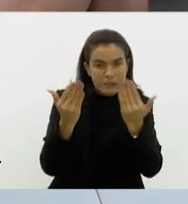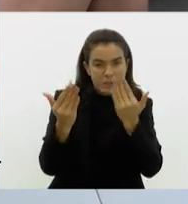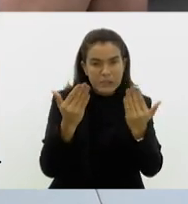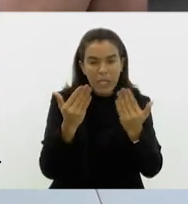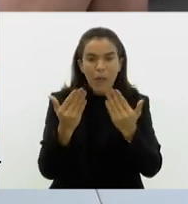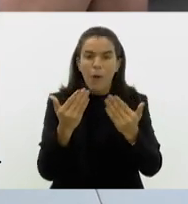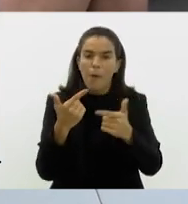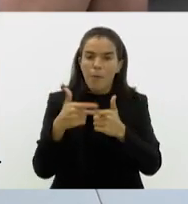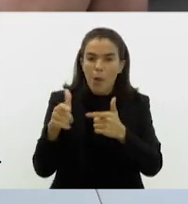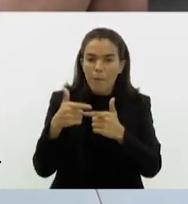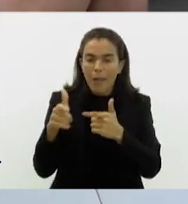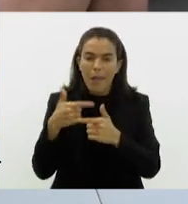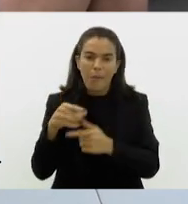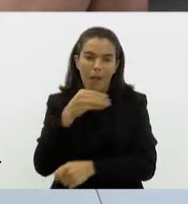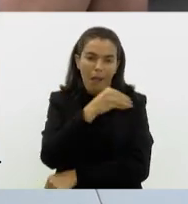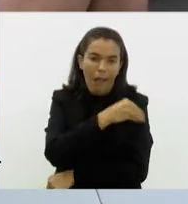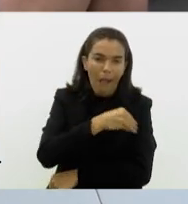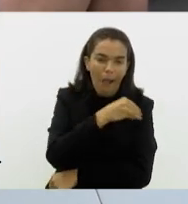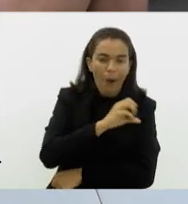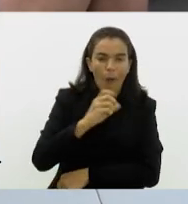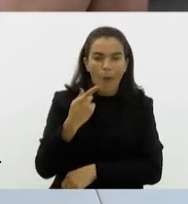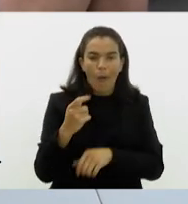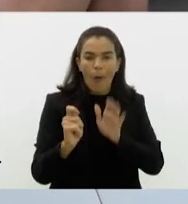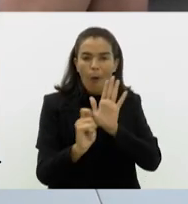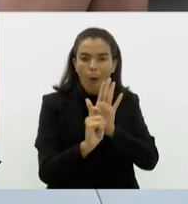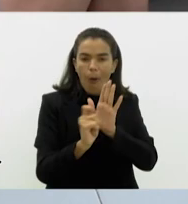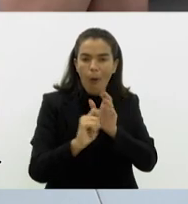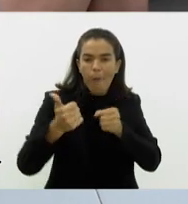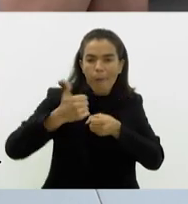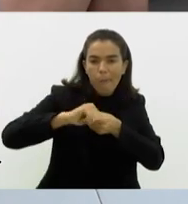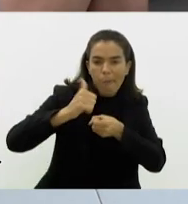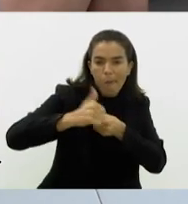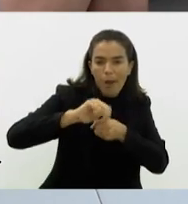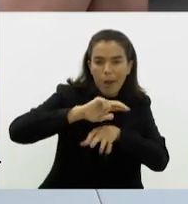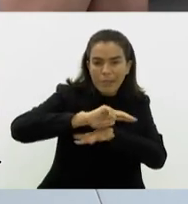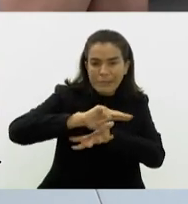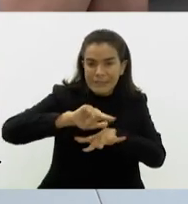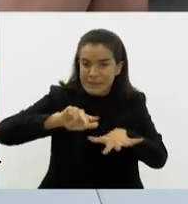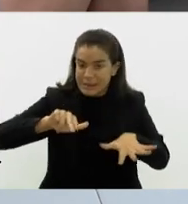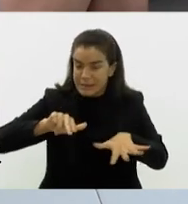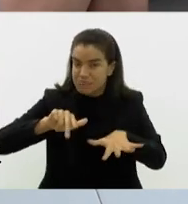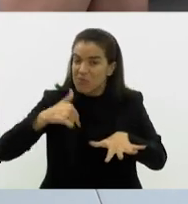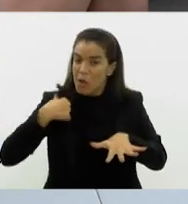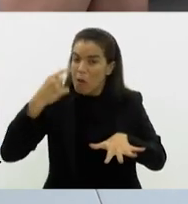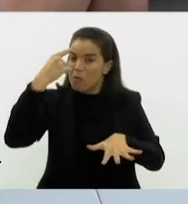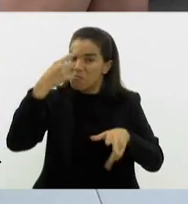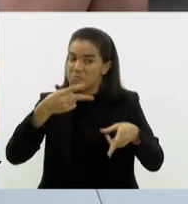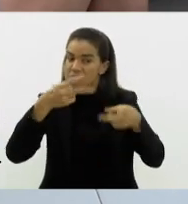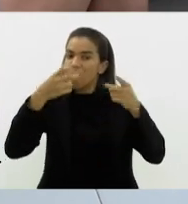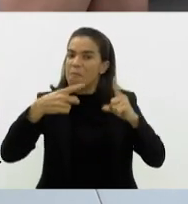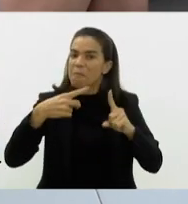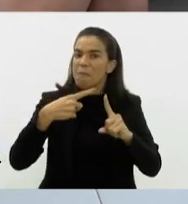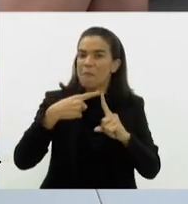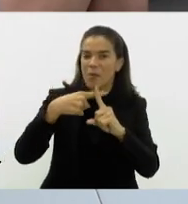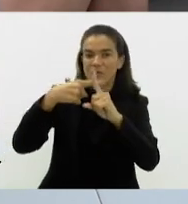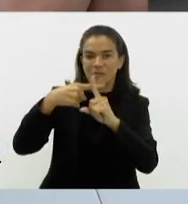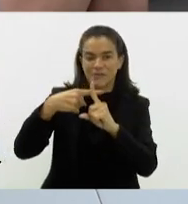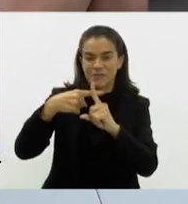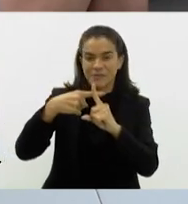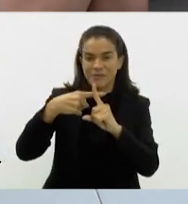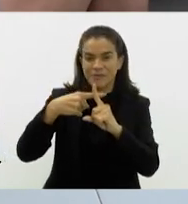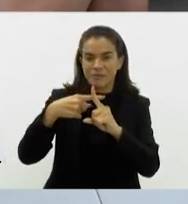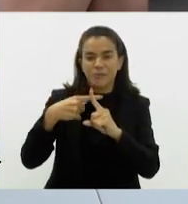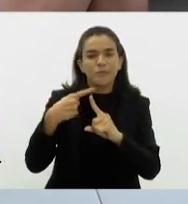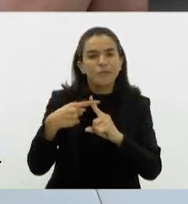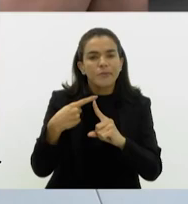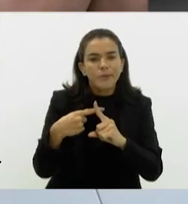do álcool, de qualquer tipo de droga, eu vejo, deputado Carlos Mink, como positivo. Porque, se o